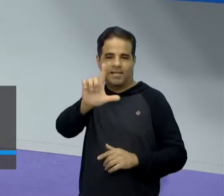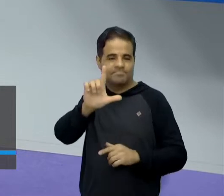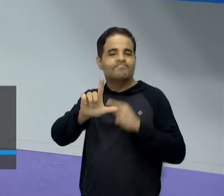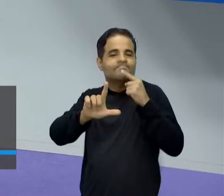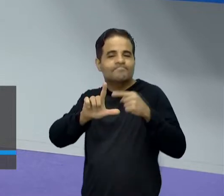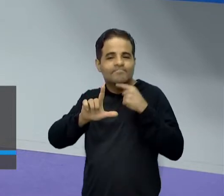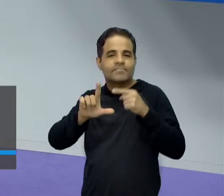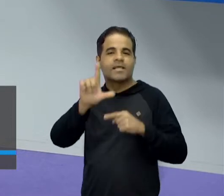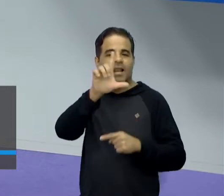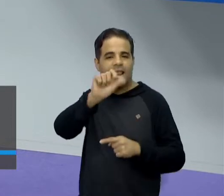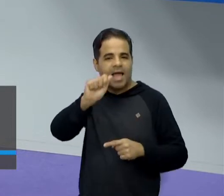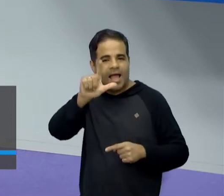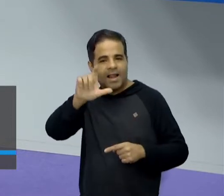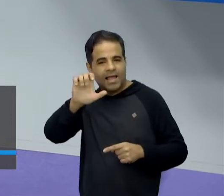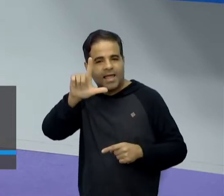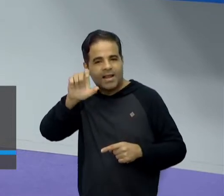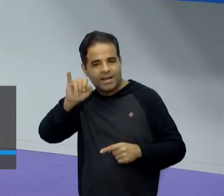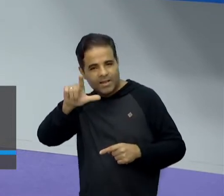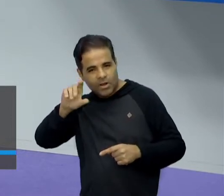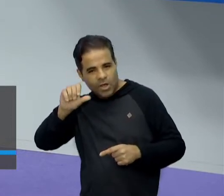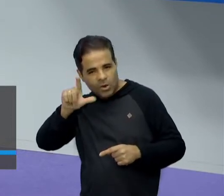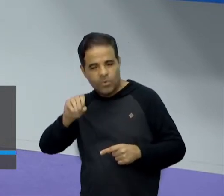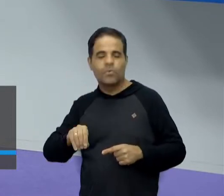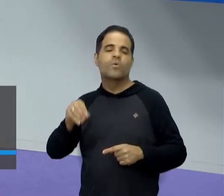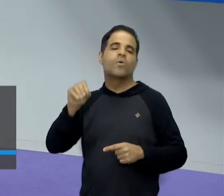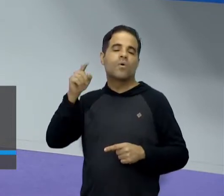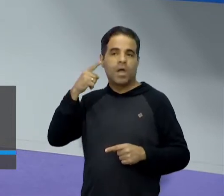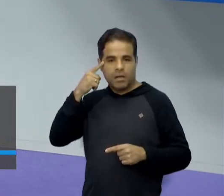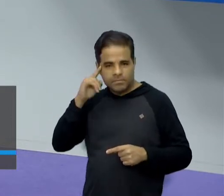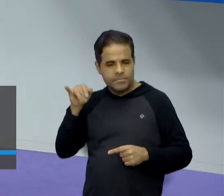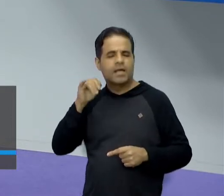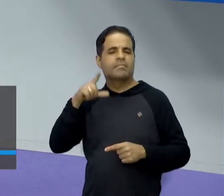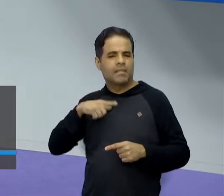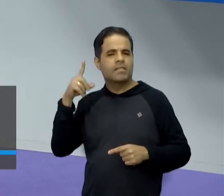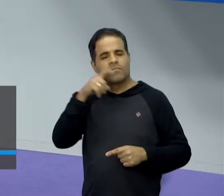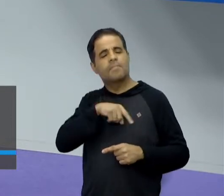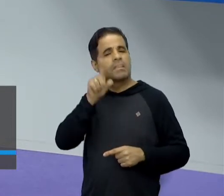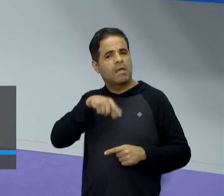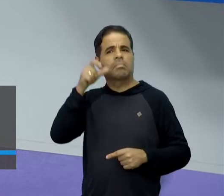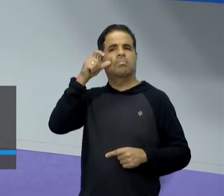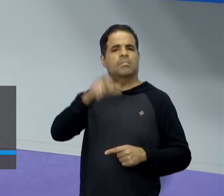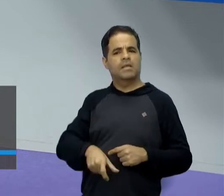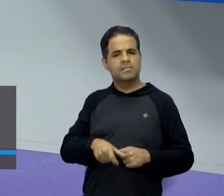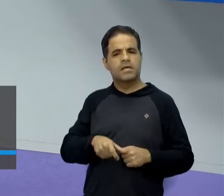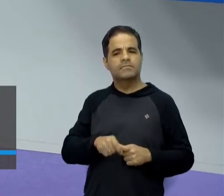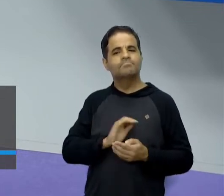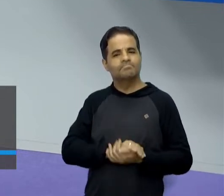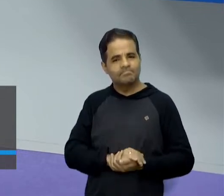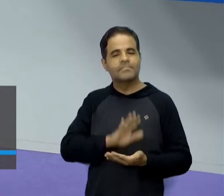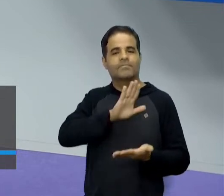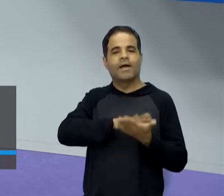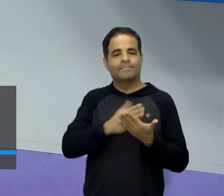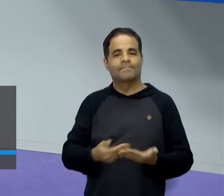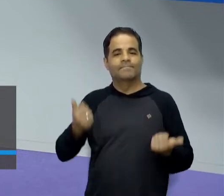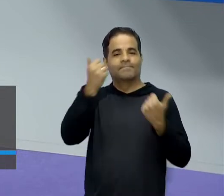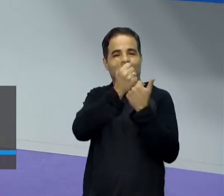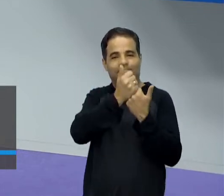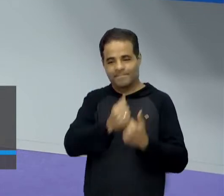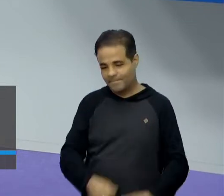Então... Tipo lá, lé, li, ló, né? Eles têm essa dificuldade. Mas é muito interessante. De qualquer forma, a